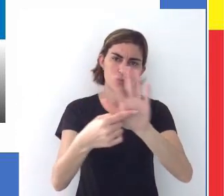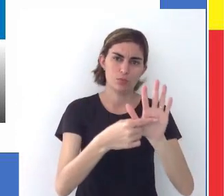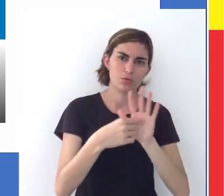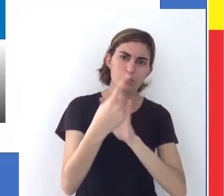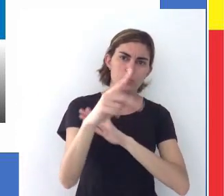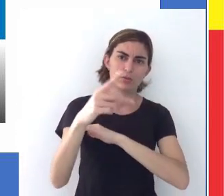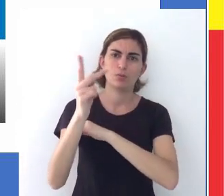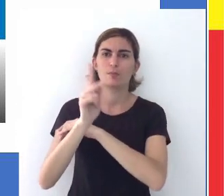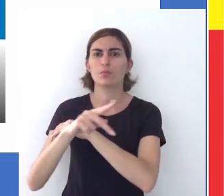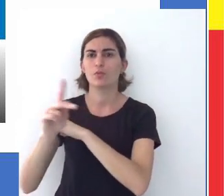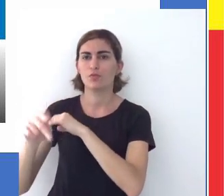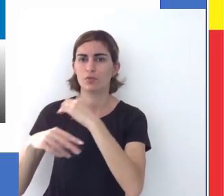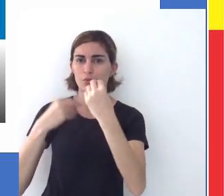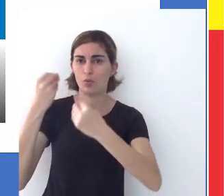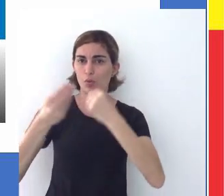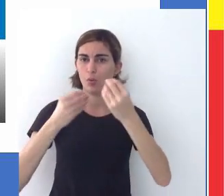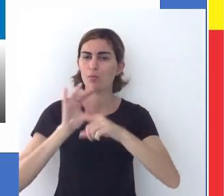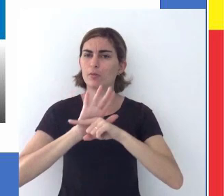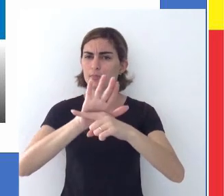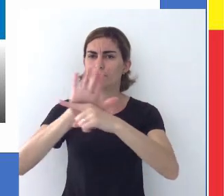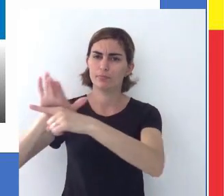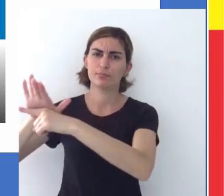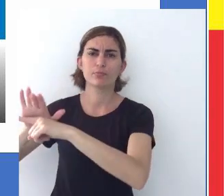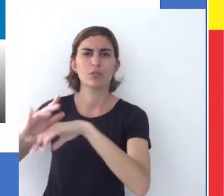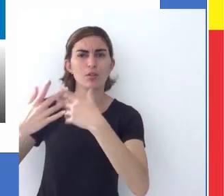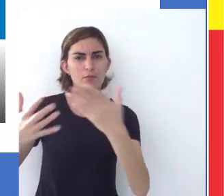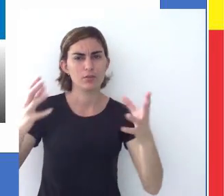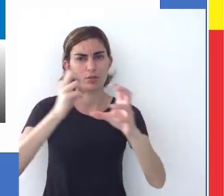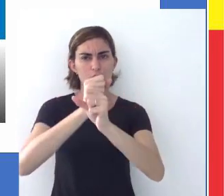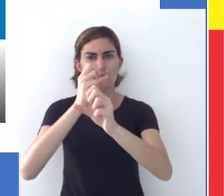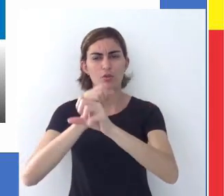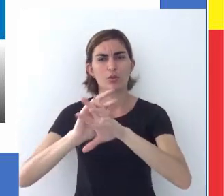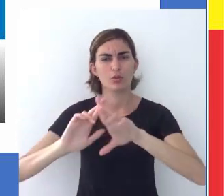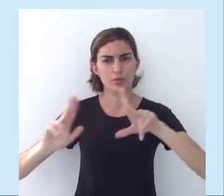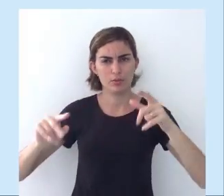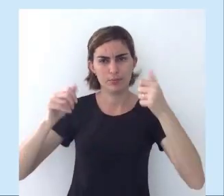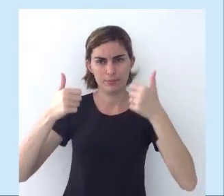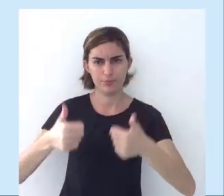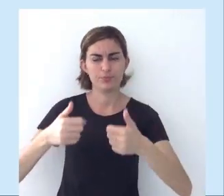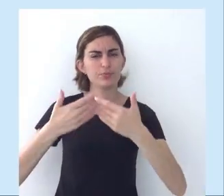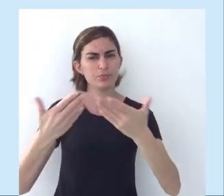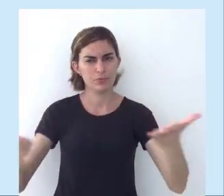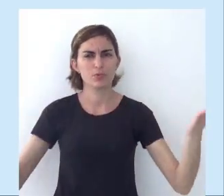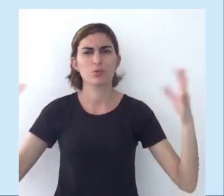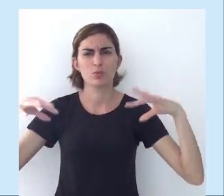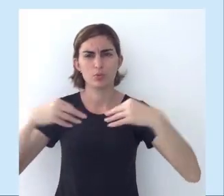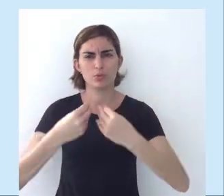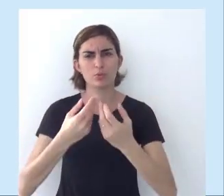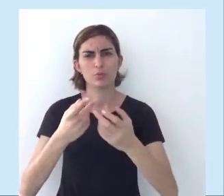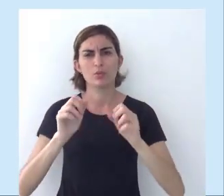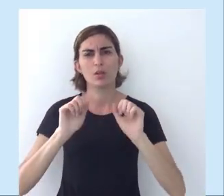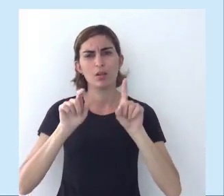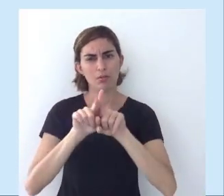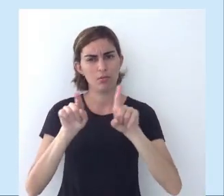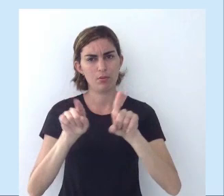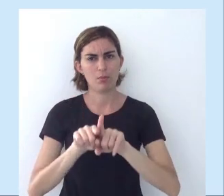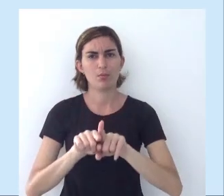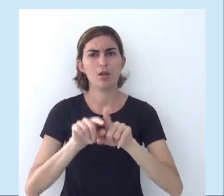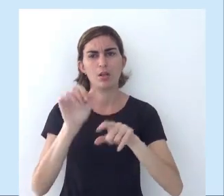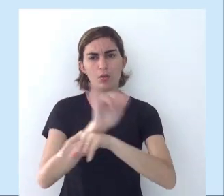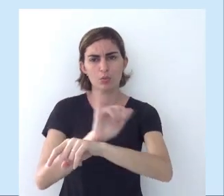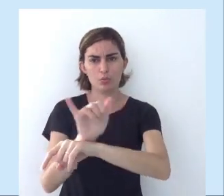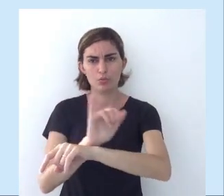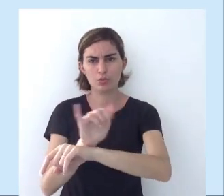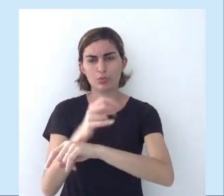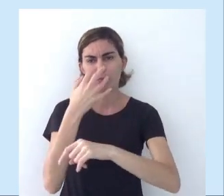mostrar isso ao professor como uma forma de contribuição para você ter uma nota diferente, tá? E isso tudo aqui fica disponível